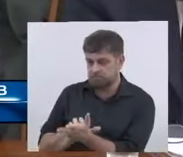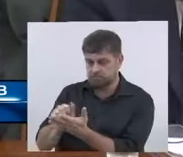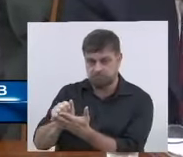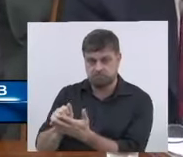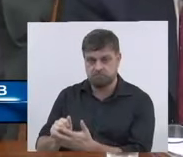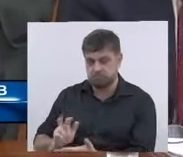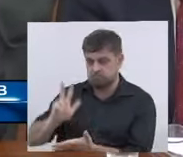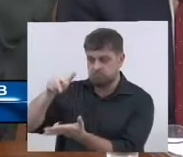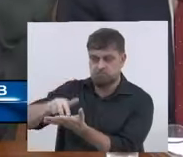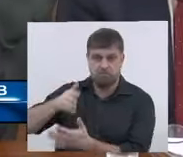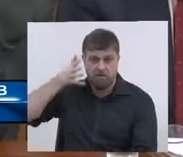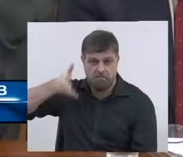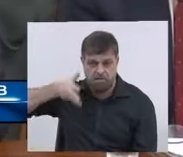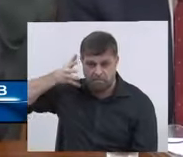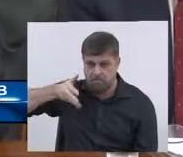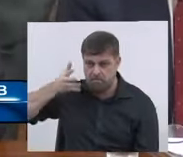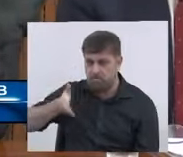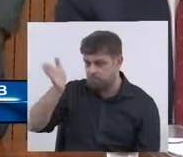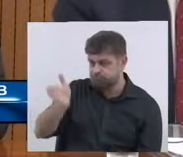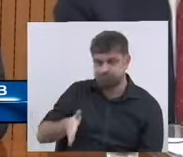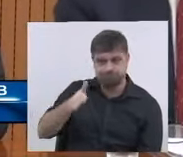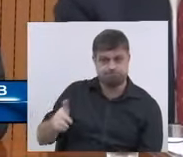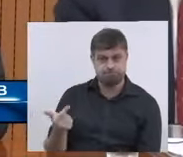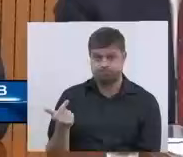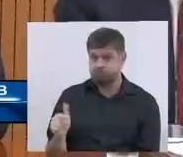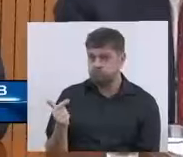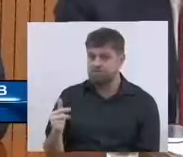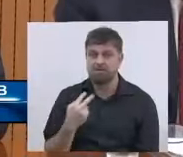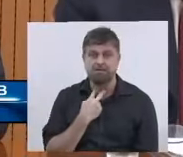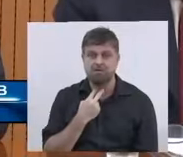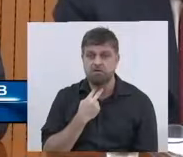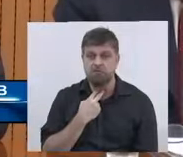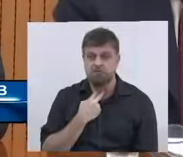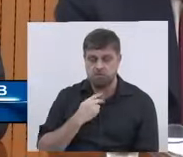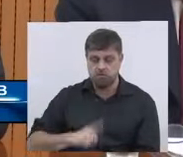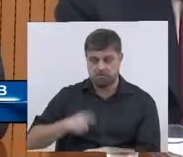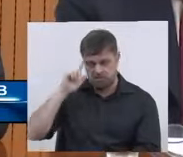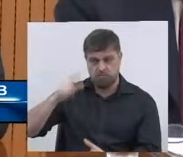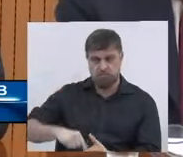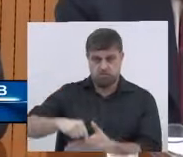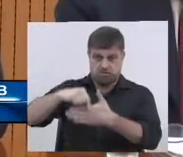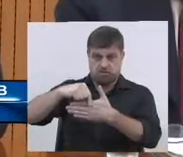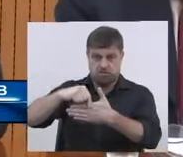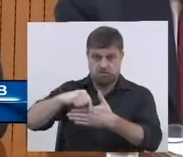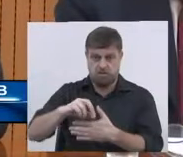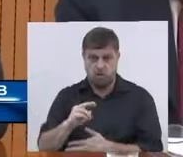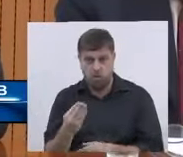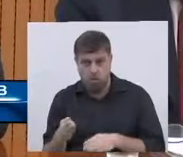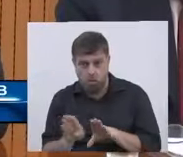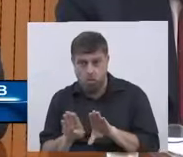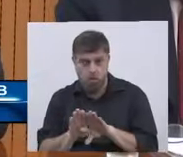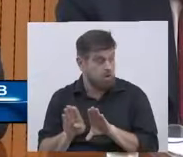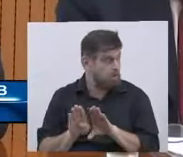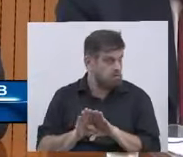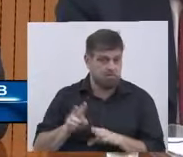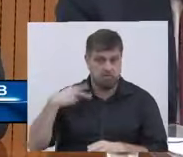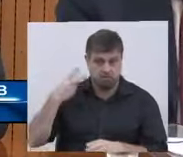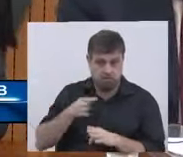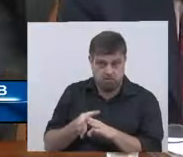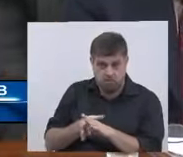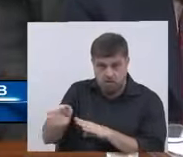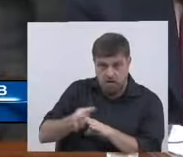para a fala, nem haverá possibilidade de uso de tempo de liderança ou encaminhamento de